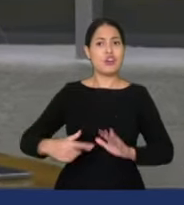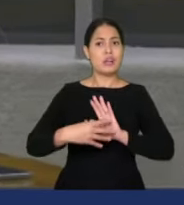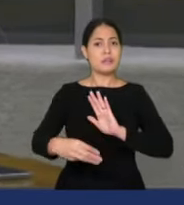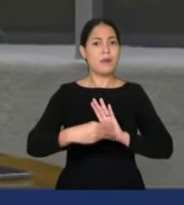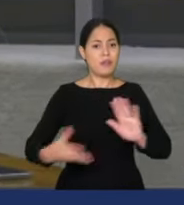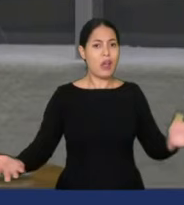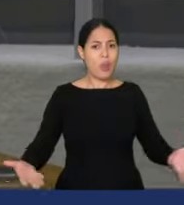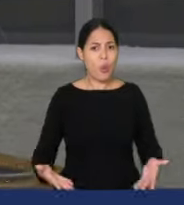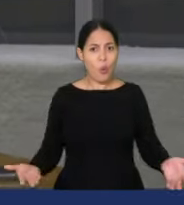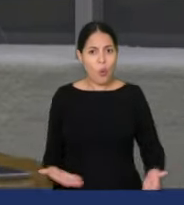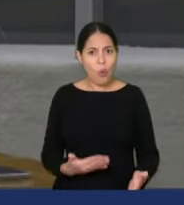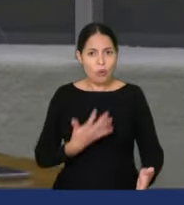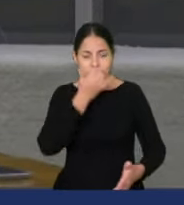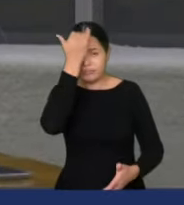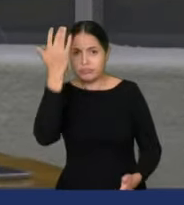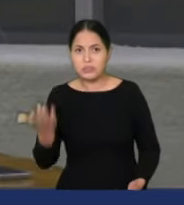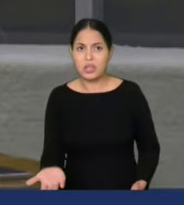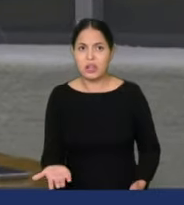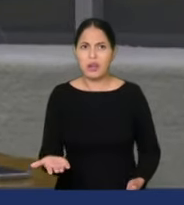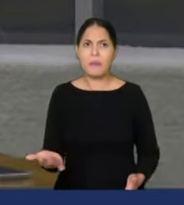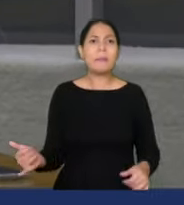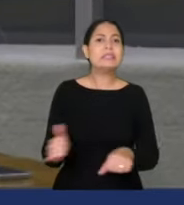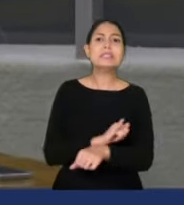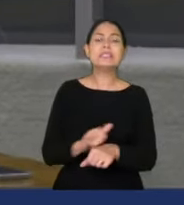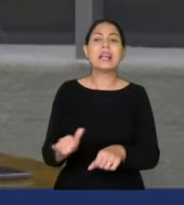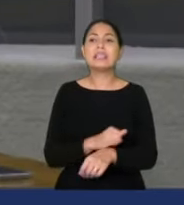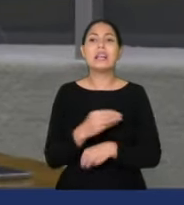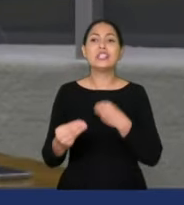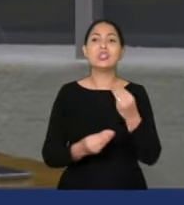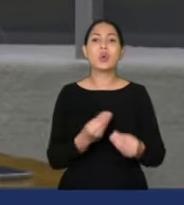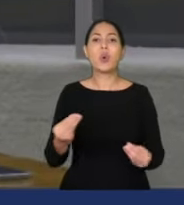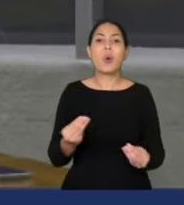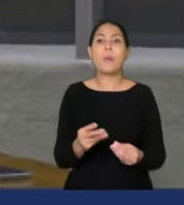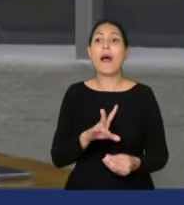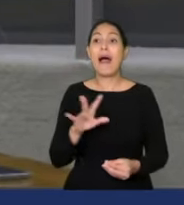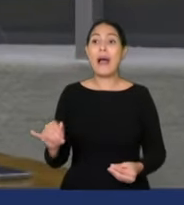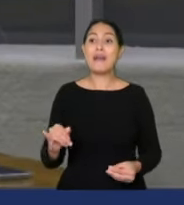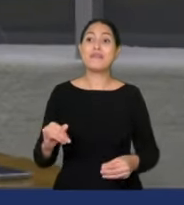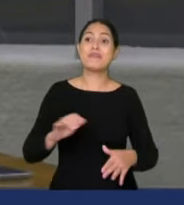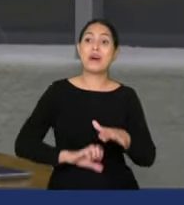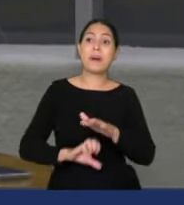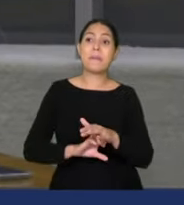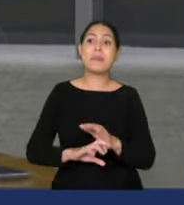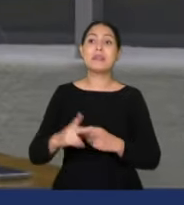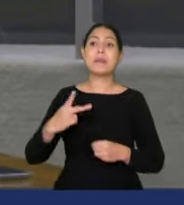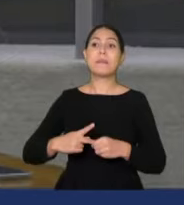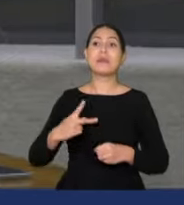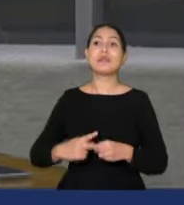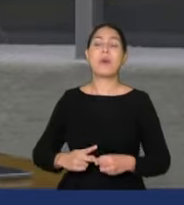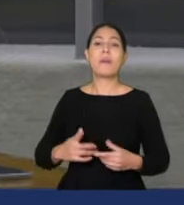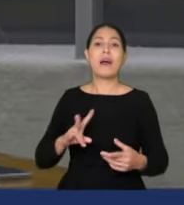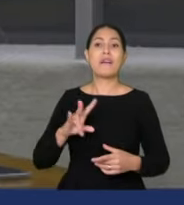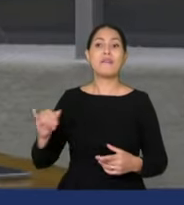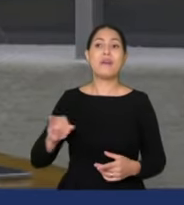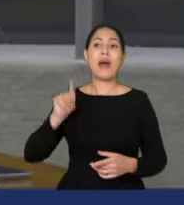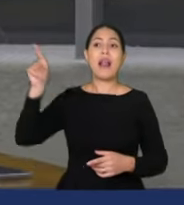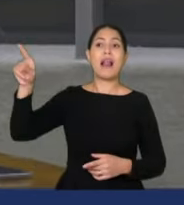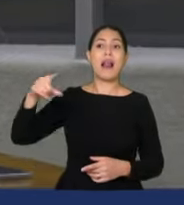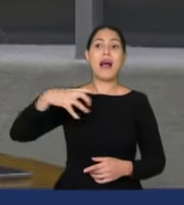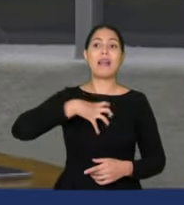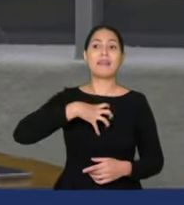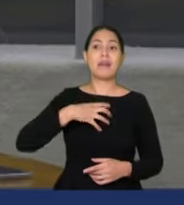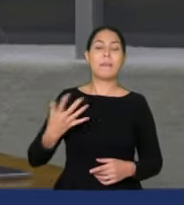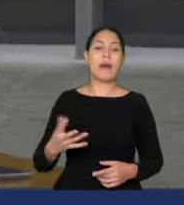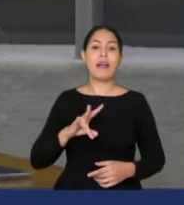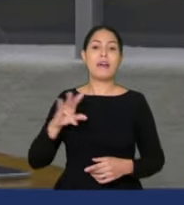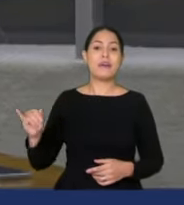que está aí. Qual é a saída deles? Privatizar a Petrobras, privatizar a refinaria Landulfo Alves lá na Bahia. A Bahia,